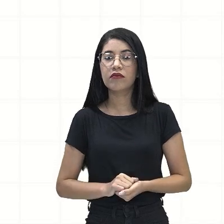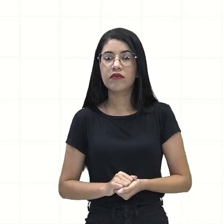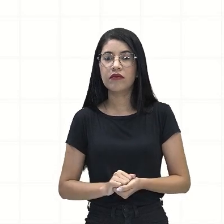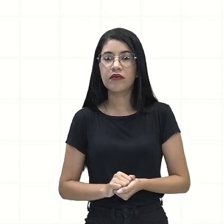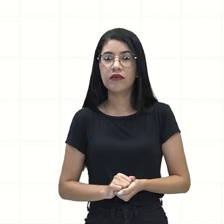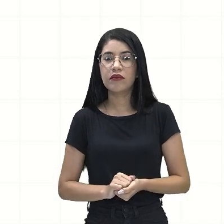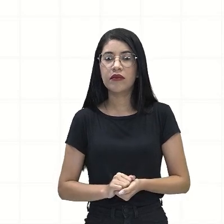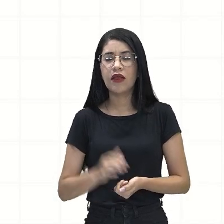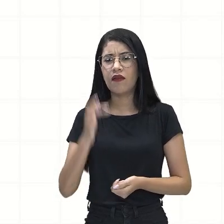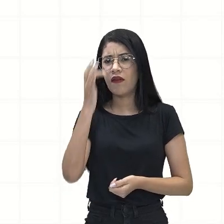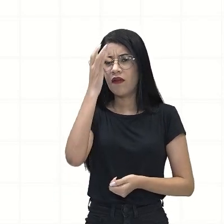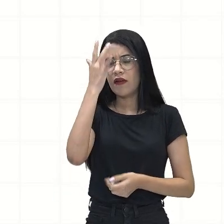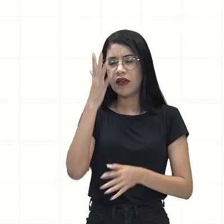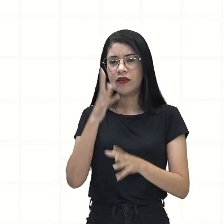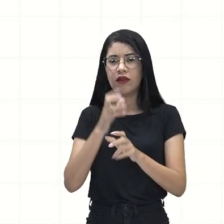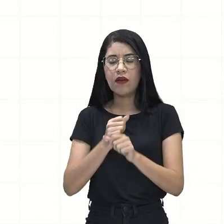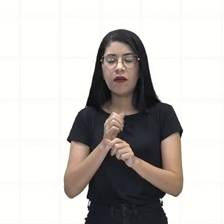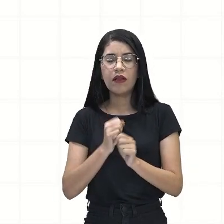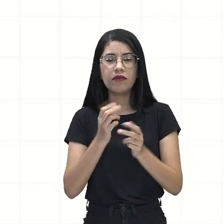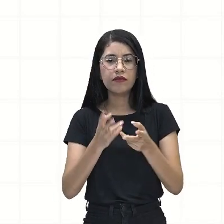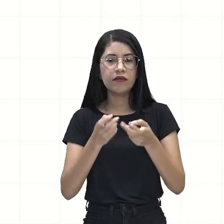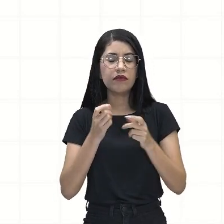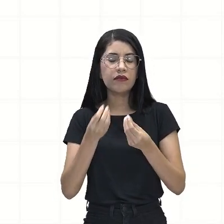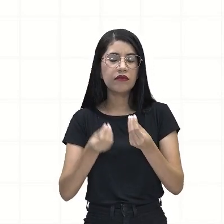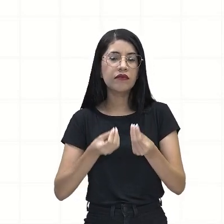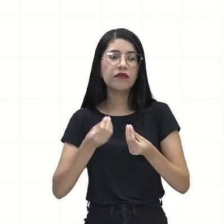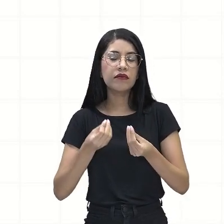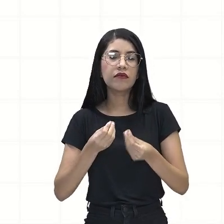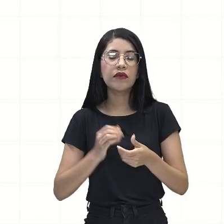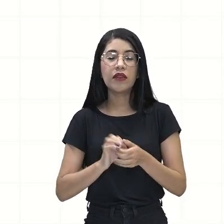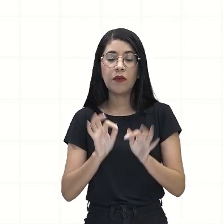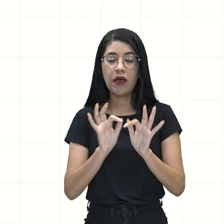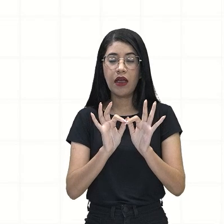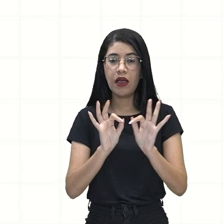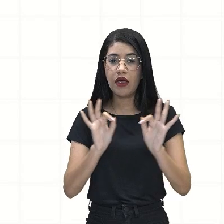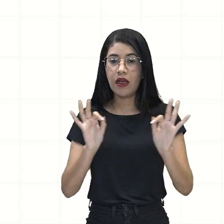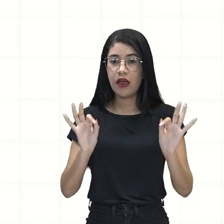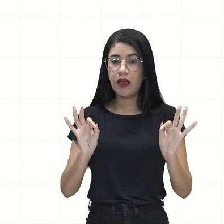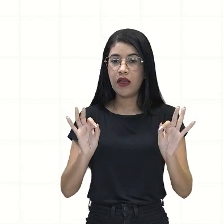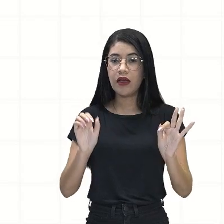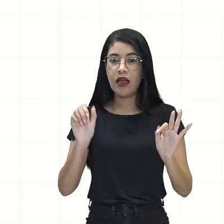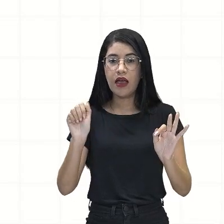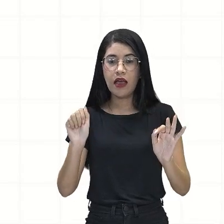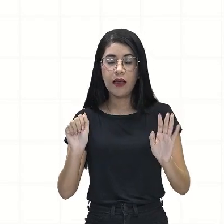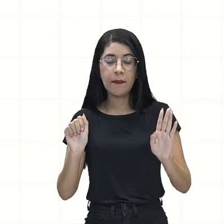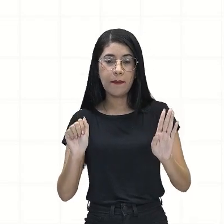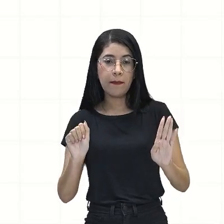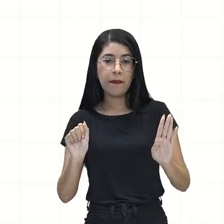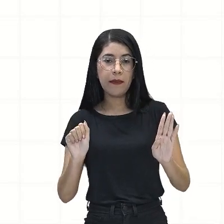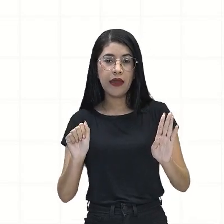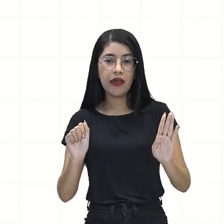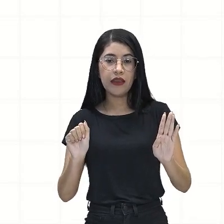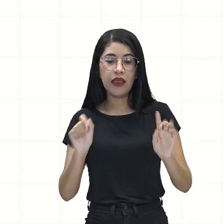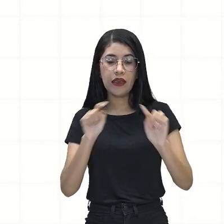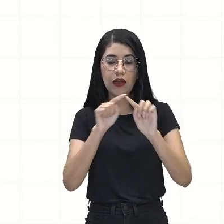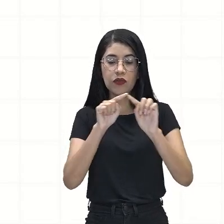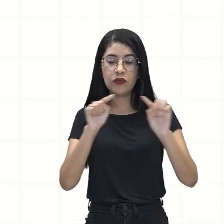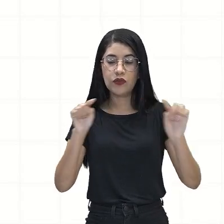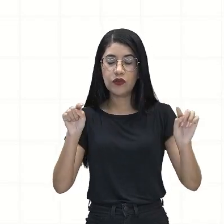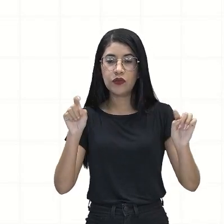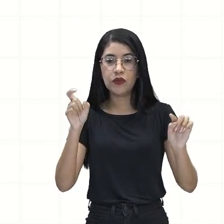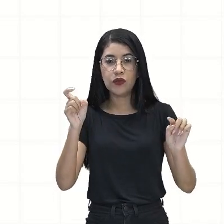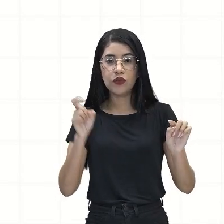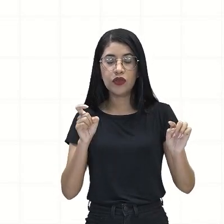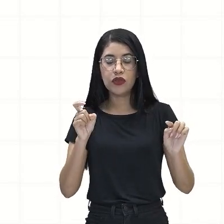fácil, né? Então, a distância, olha só, essa distância está paralela ao eixo do x, né?